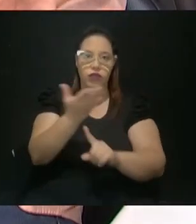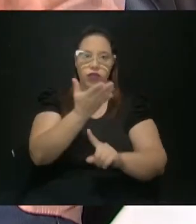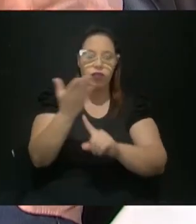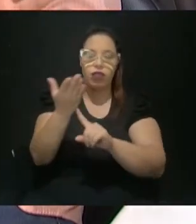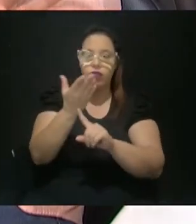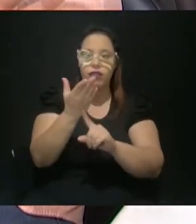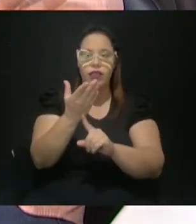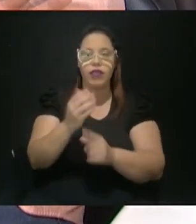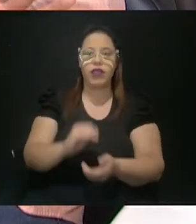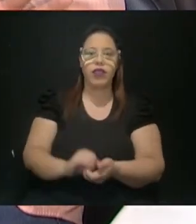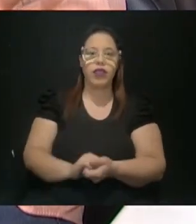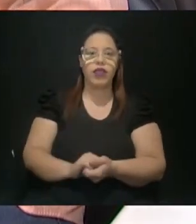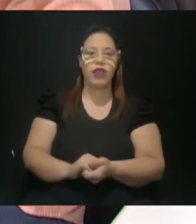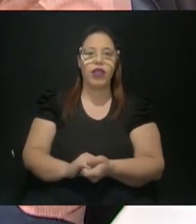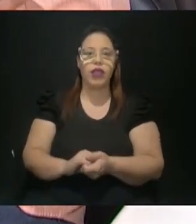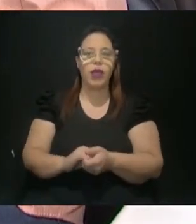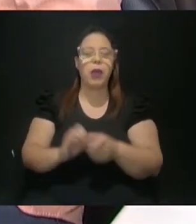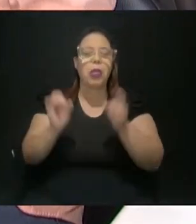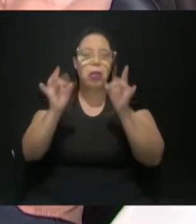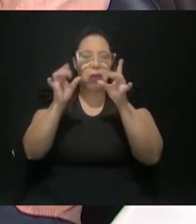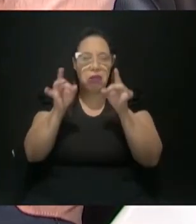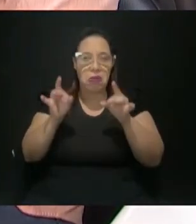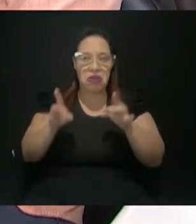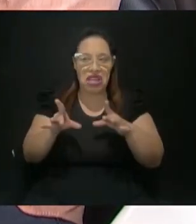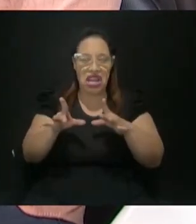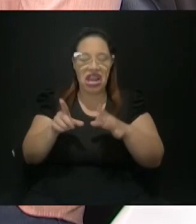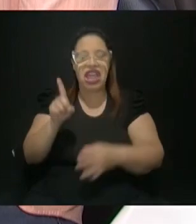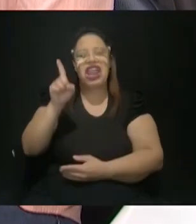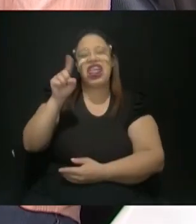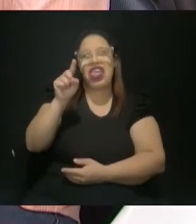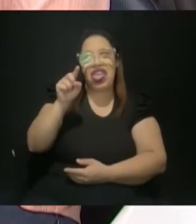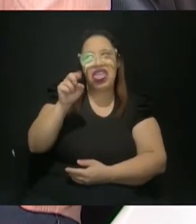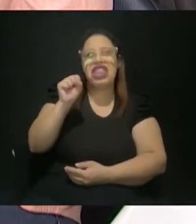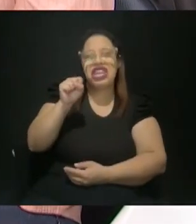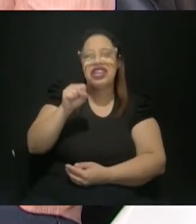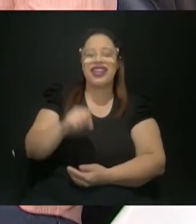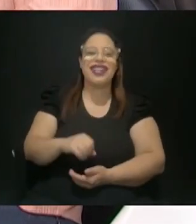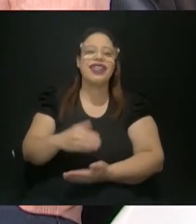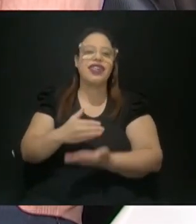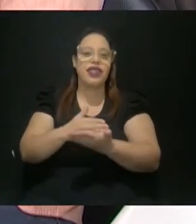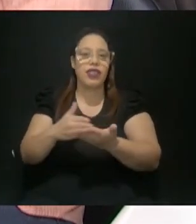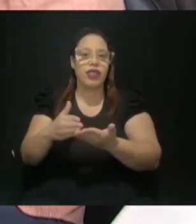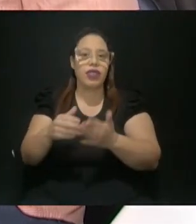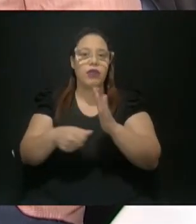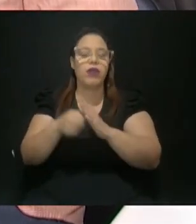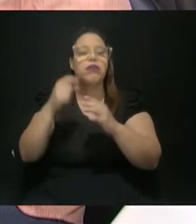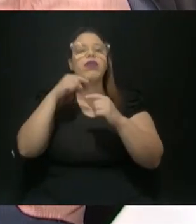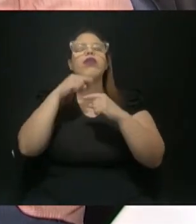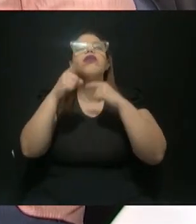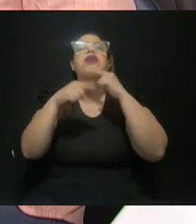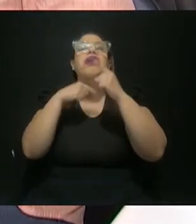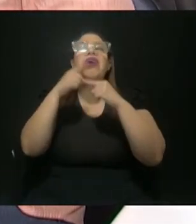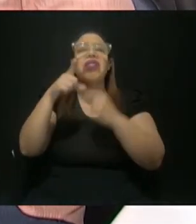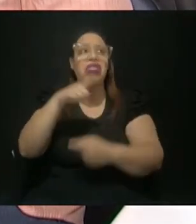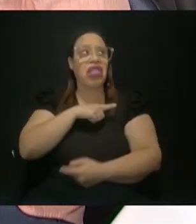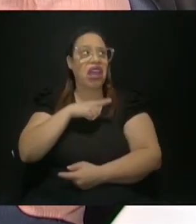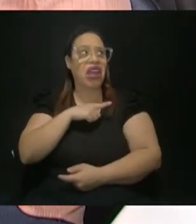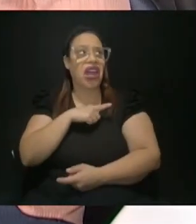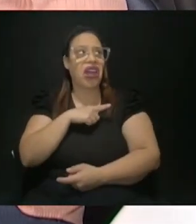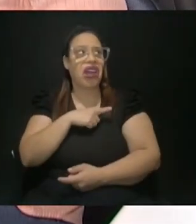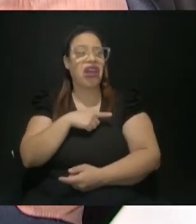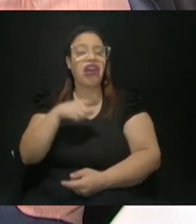com um especialista. Sim. Vamos lá. A primeira dúvida que eu tenho, e com certeza o pessoal de